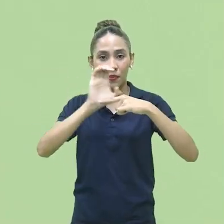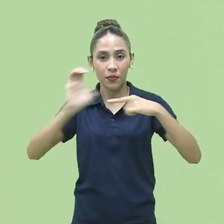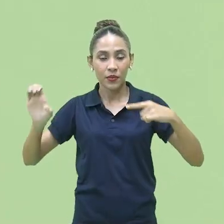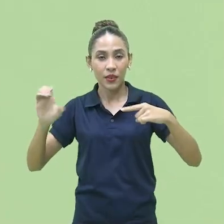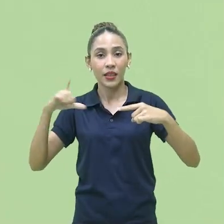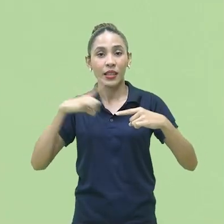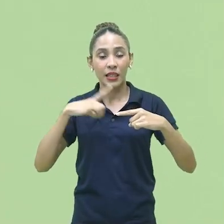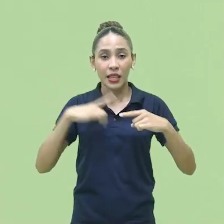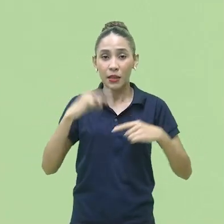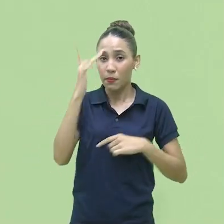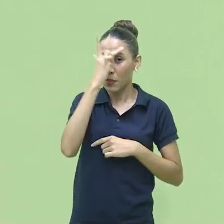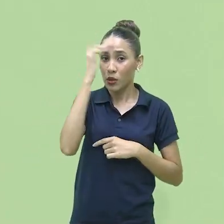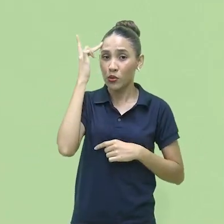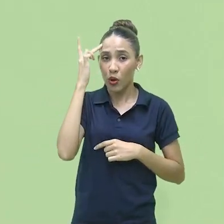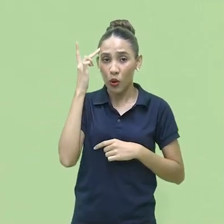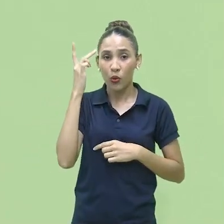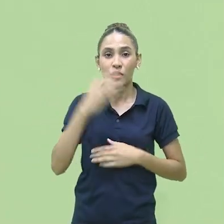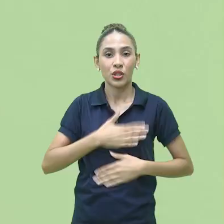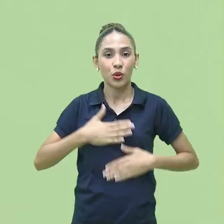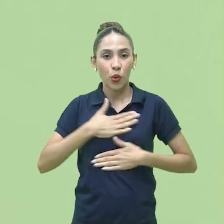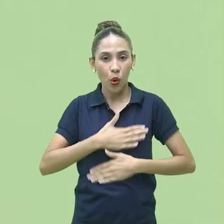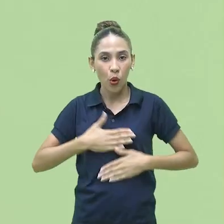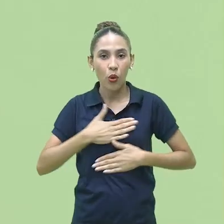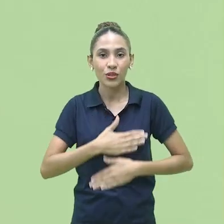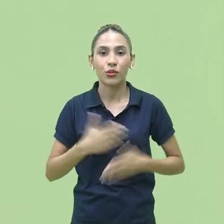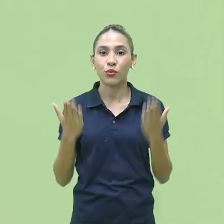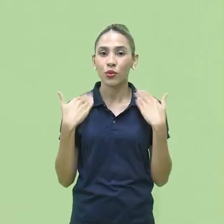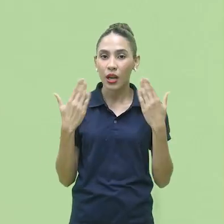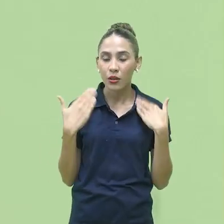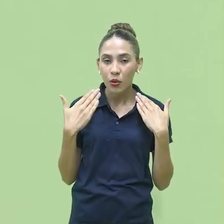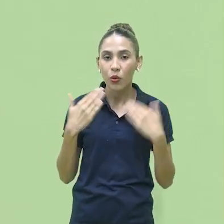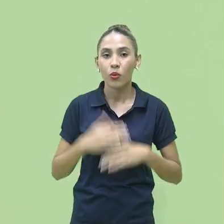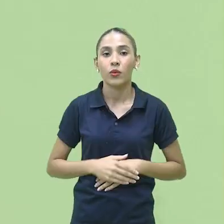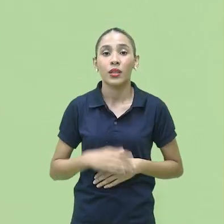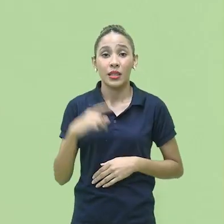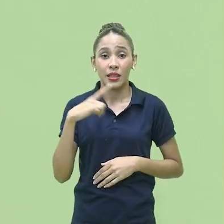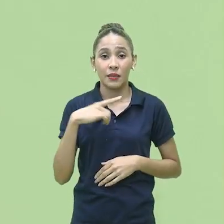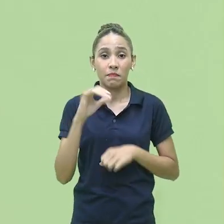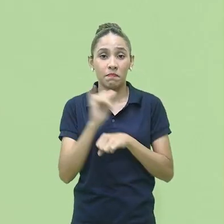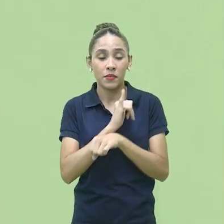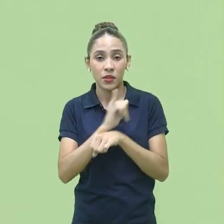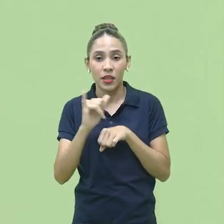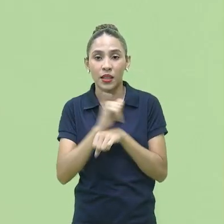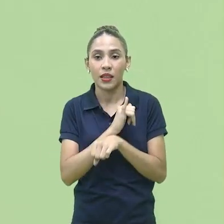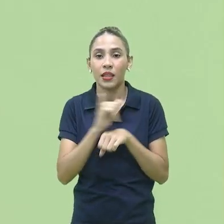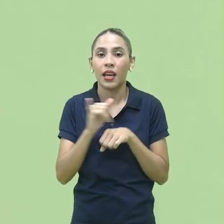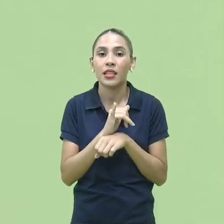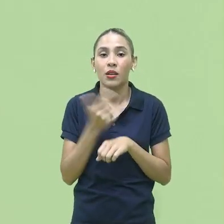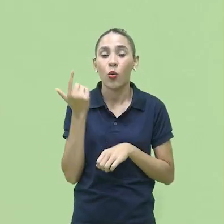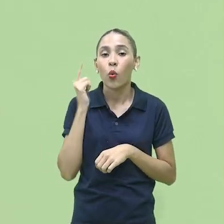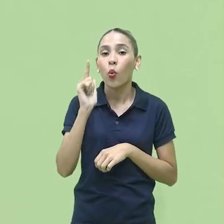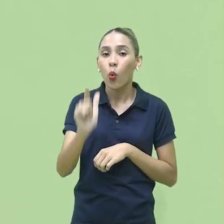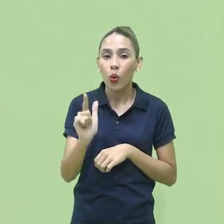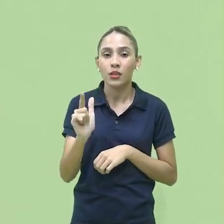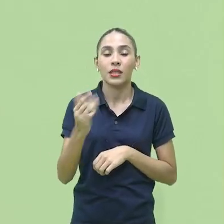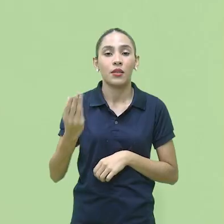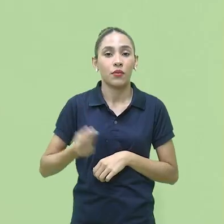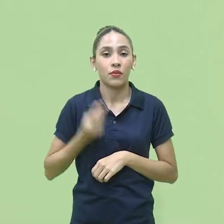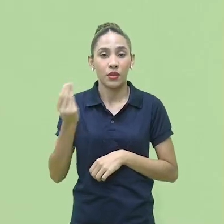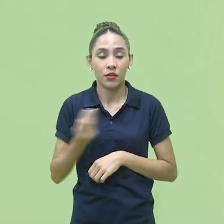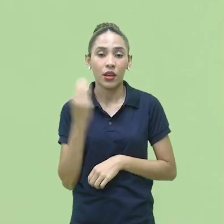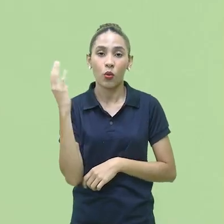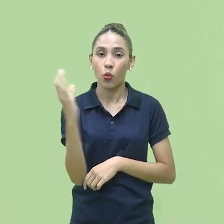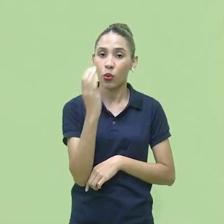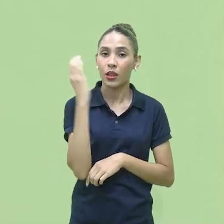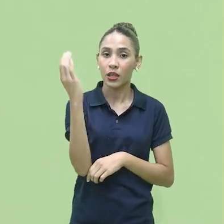ao calor. Né? Eles têm que ter essa estratégia, né, para aguentar esse clima